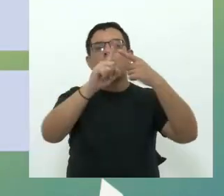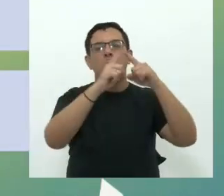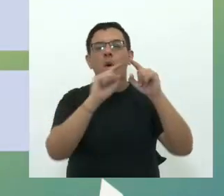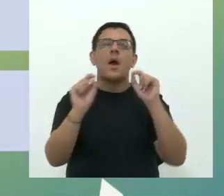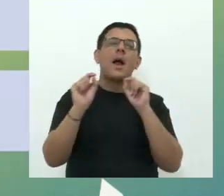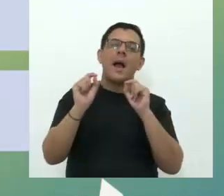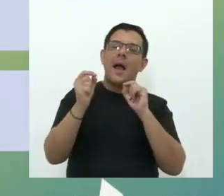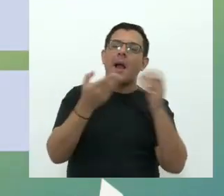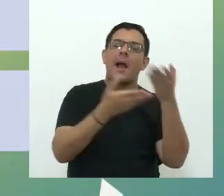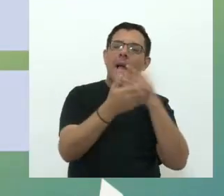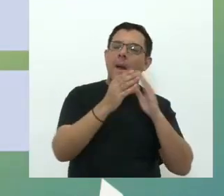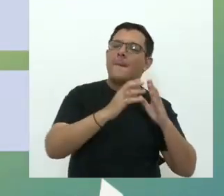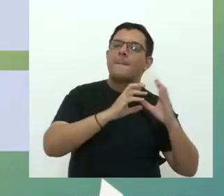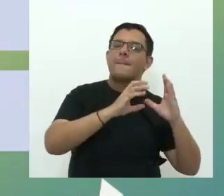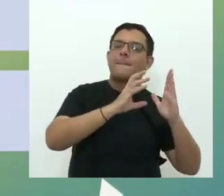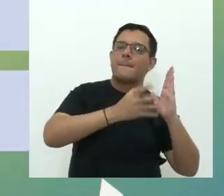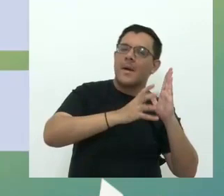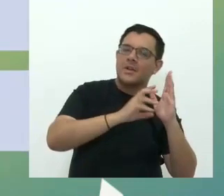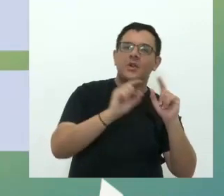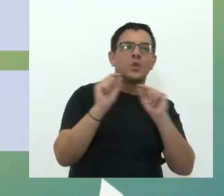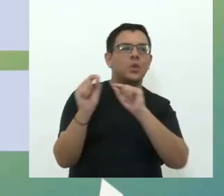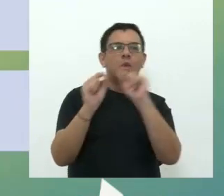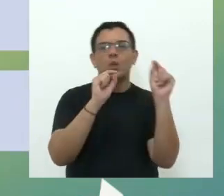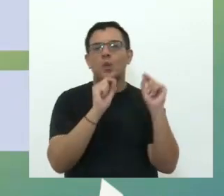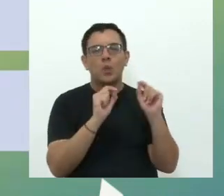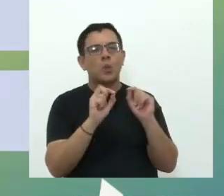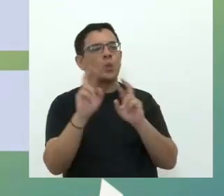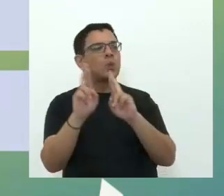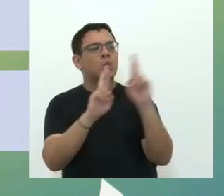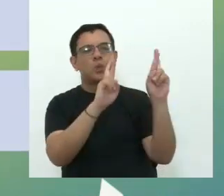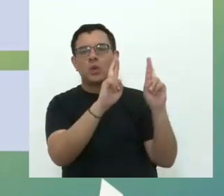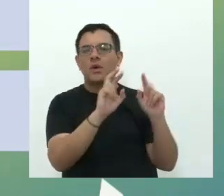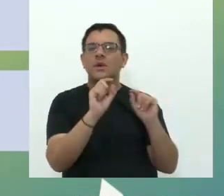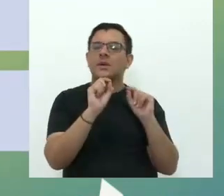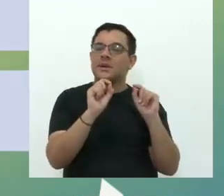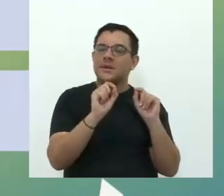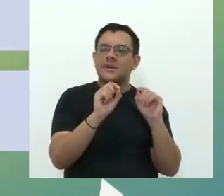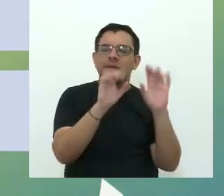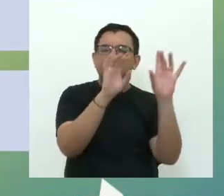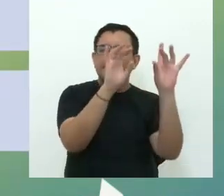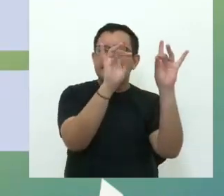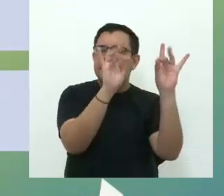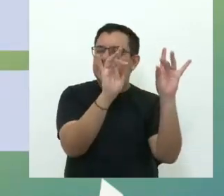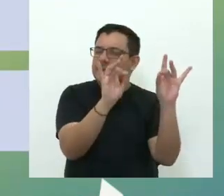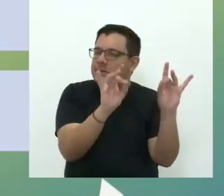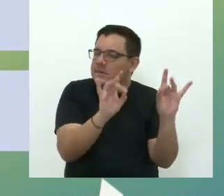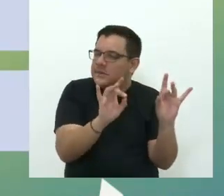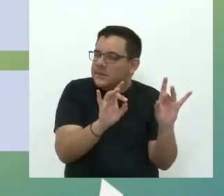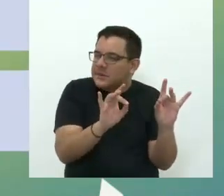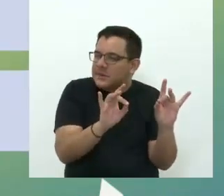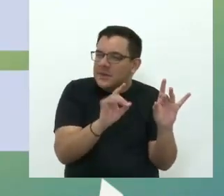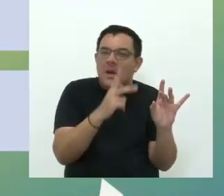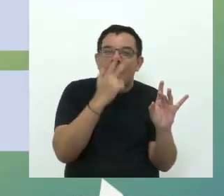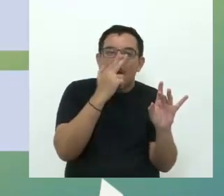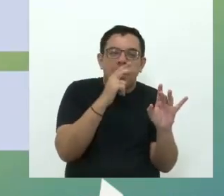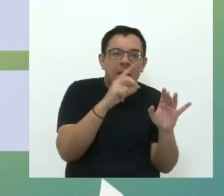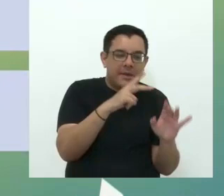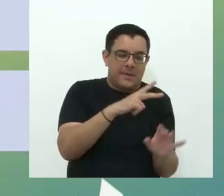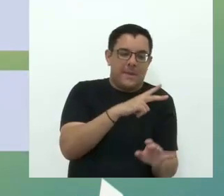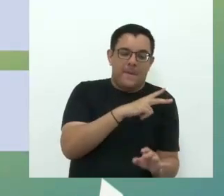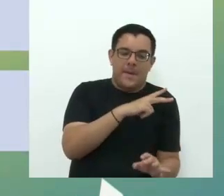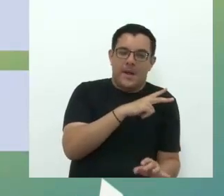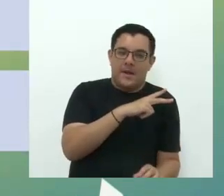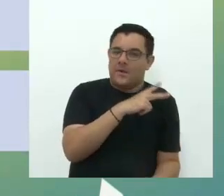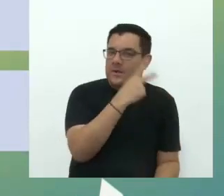faz parte de partidos Quem são as candidaturas detalhes né que são mais pessoalizada por parte